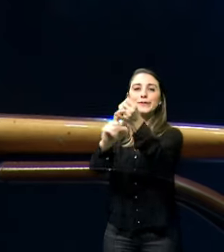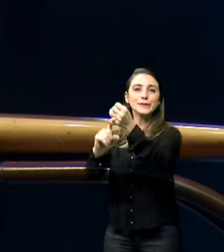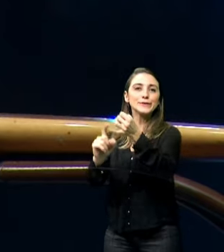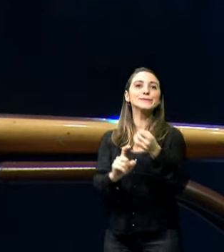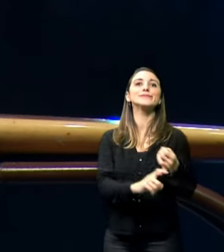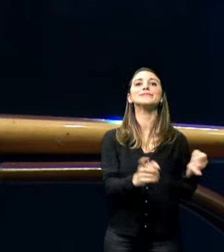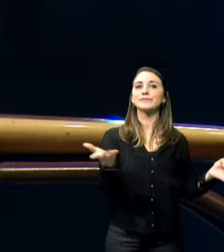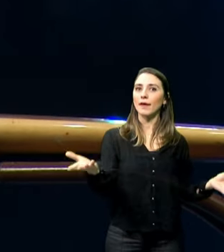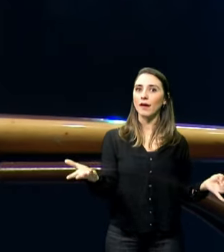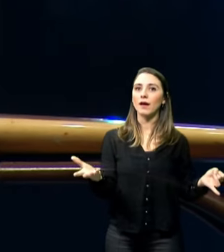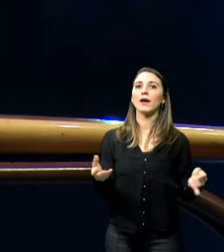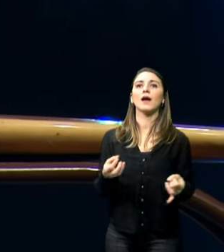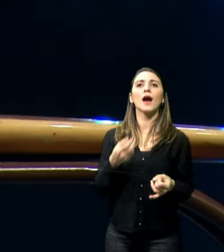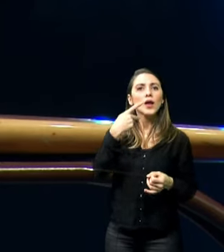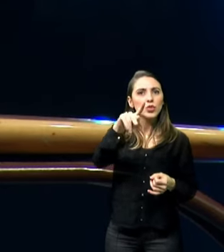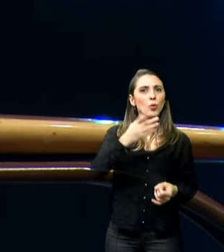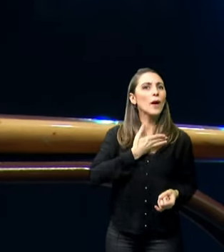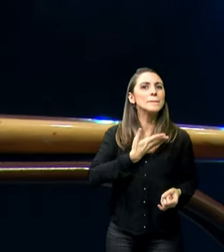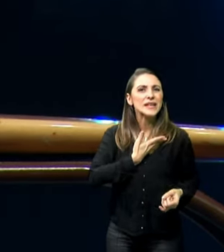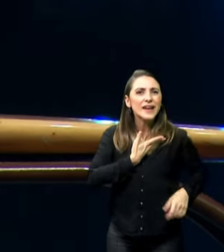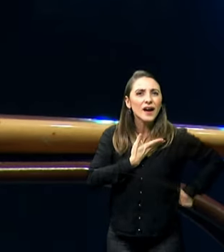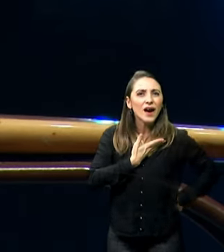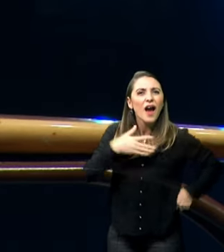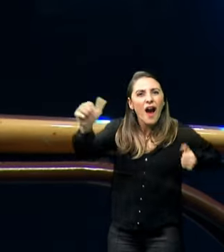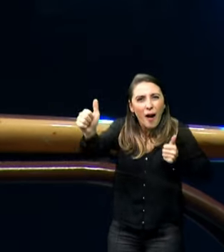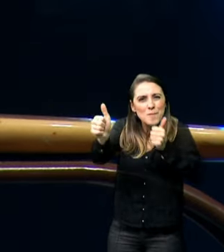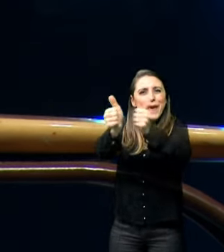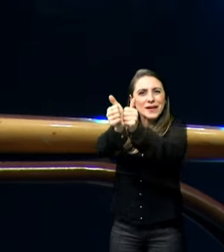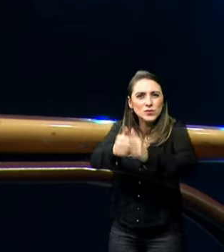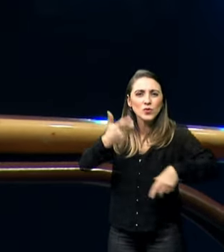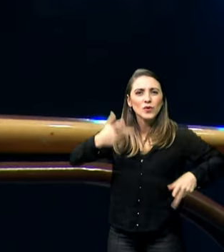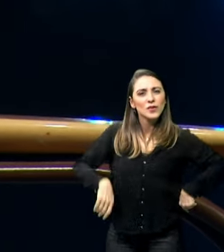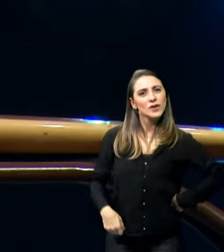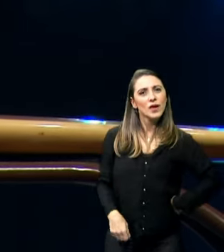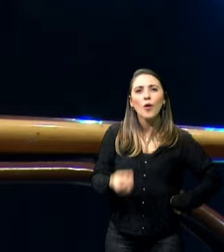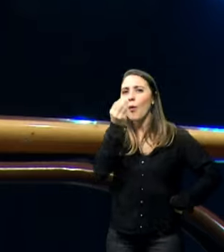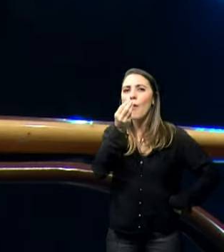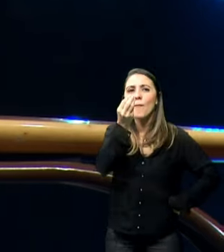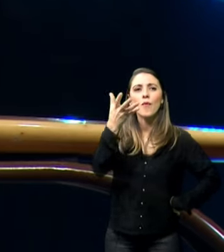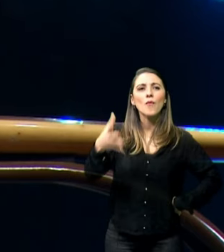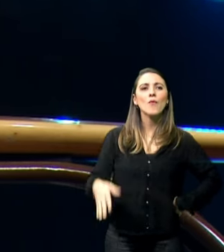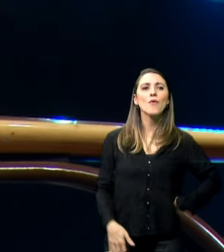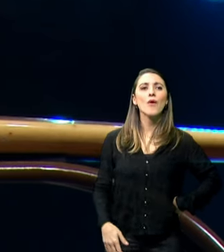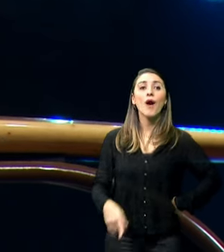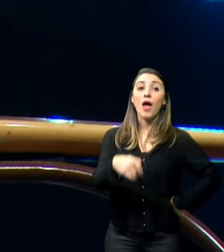Que conversa é essa, minha gente? Que papo é esse?